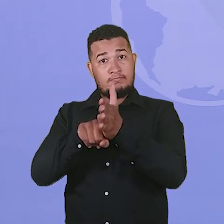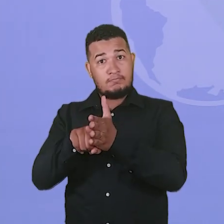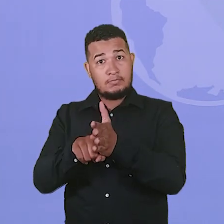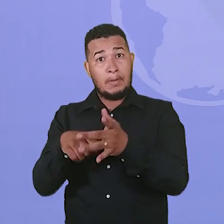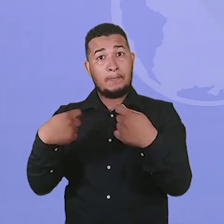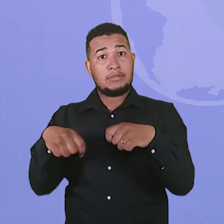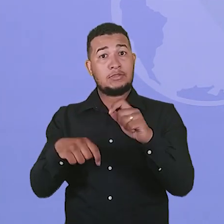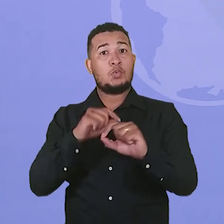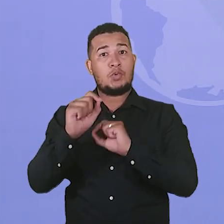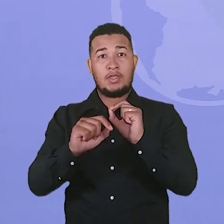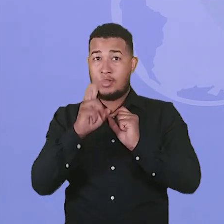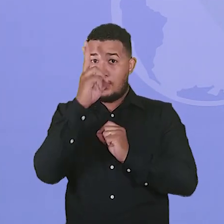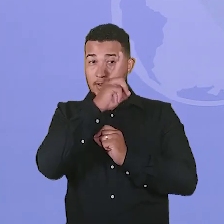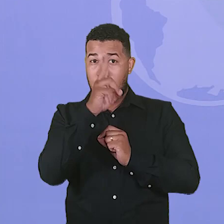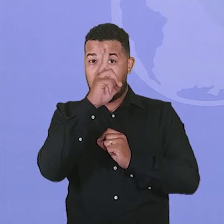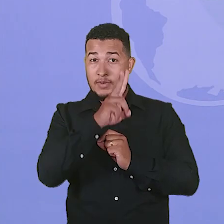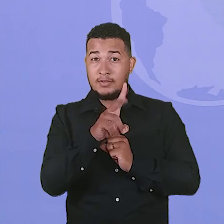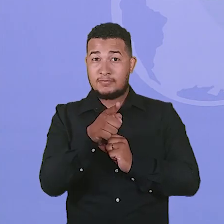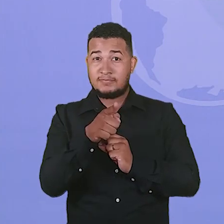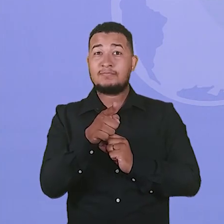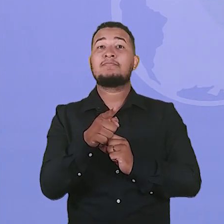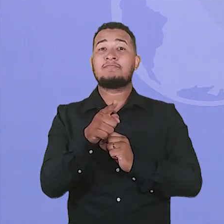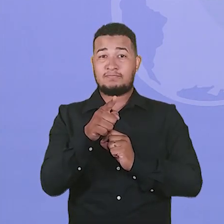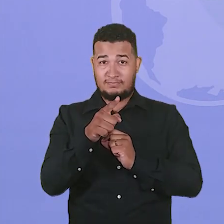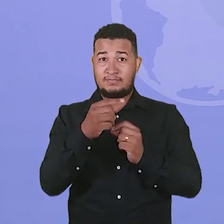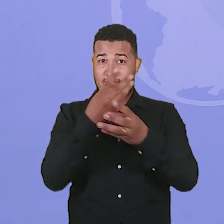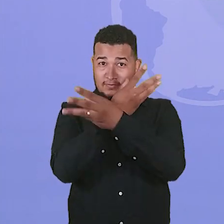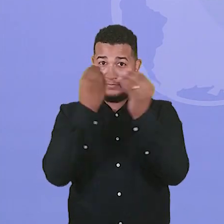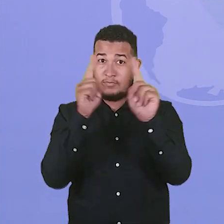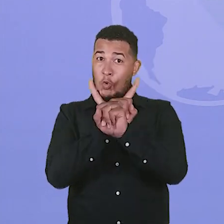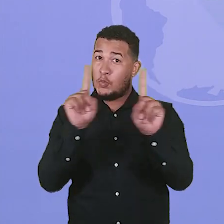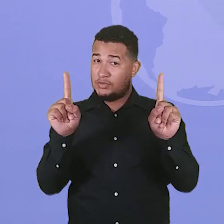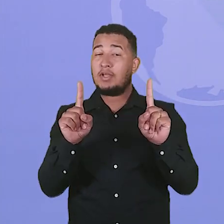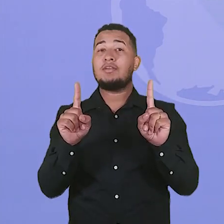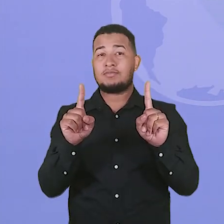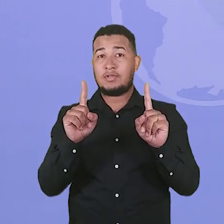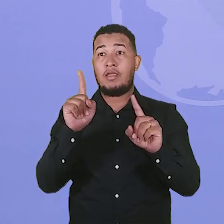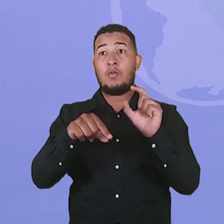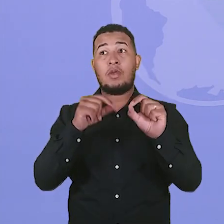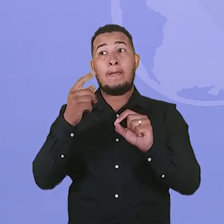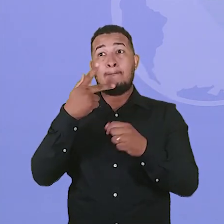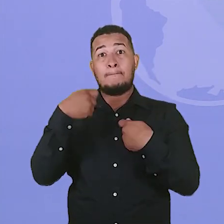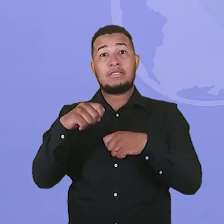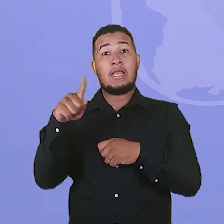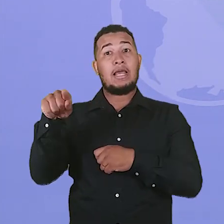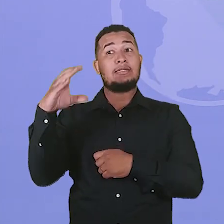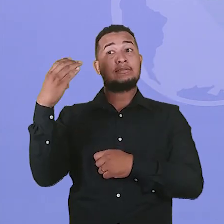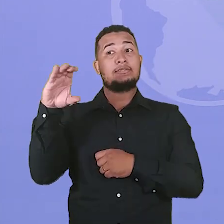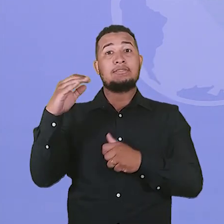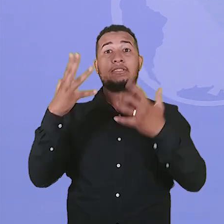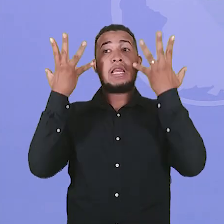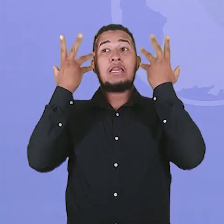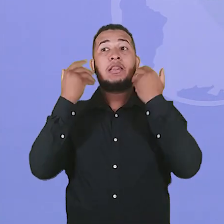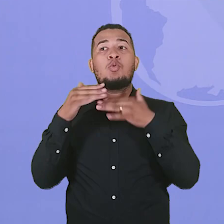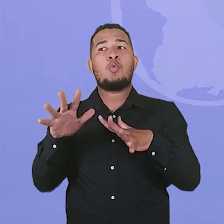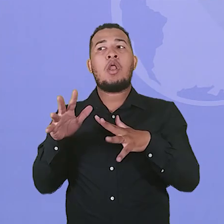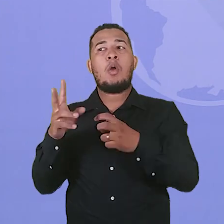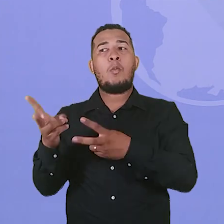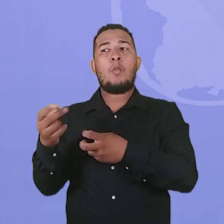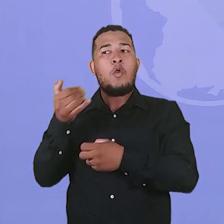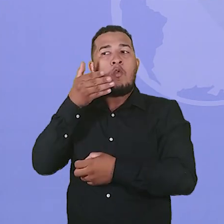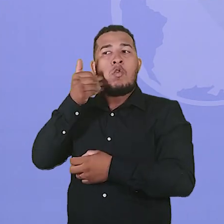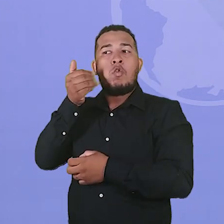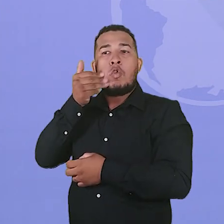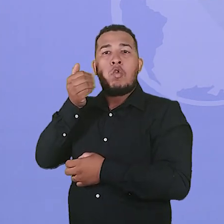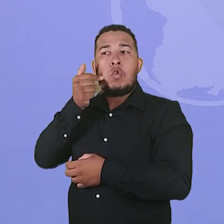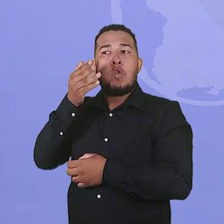social, repetindo, para a gente não esquecer, ele importou das ciências naturais